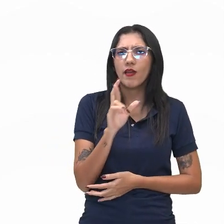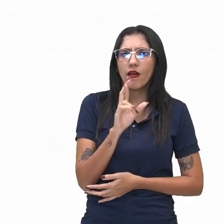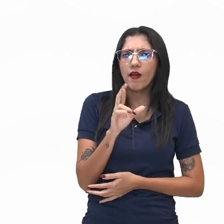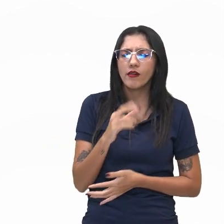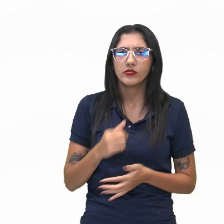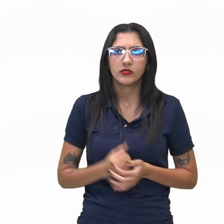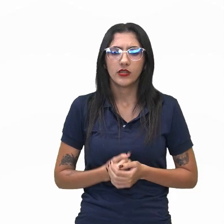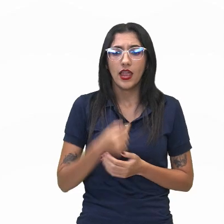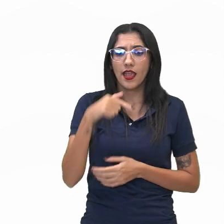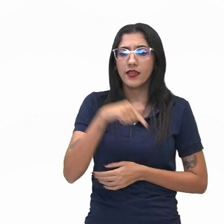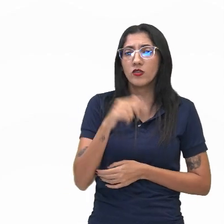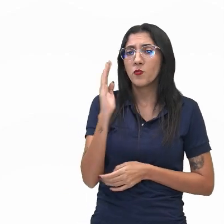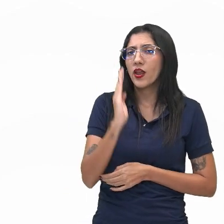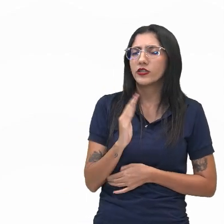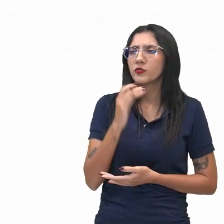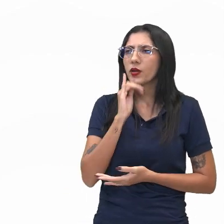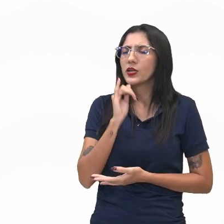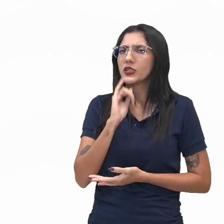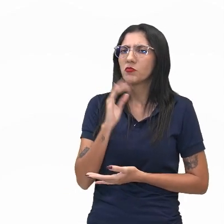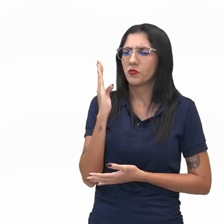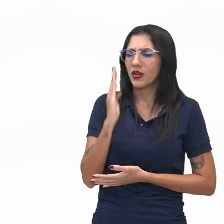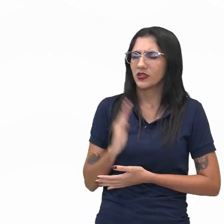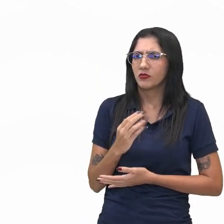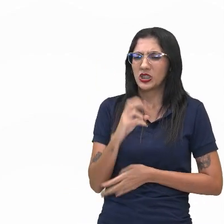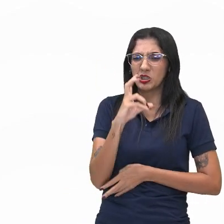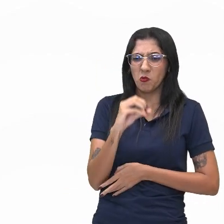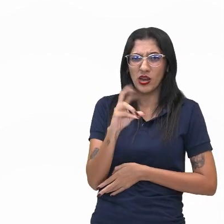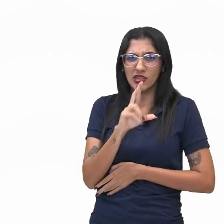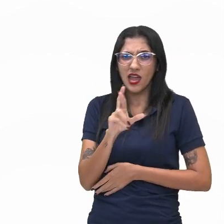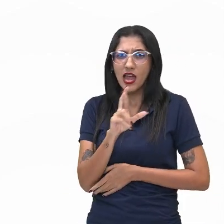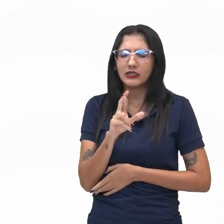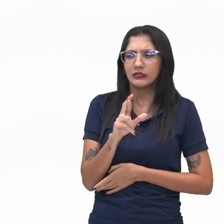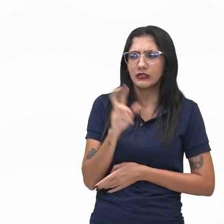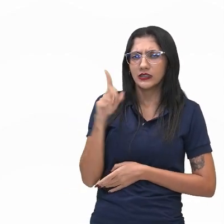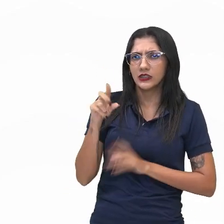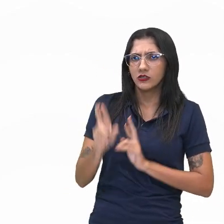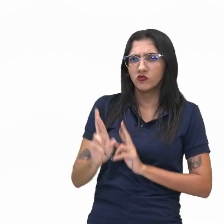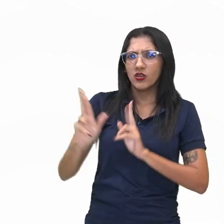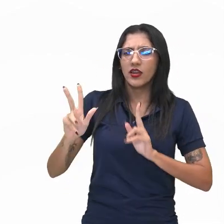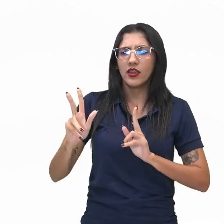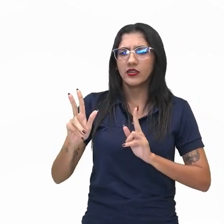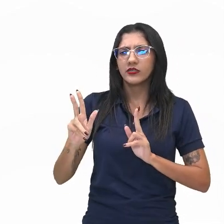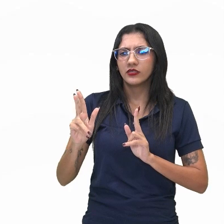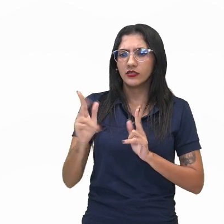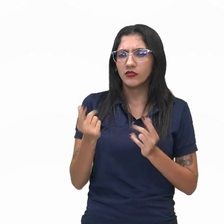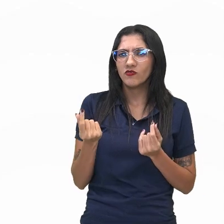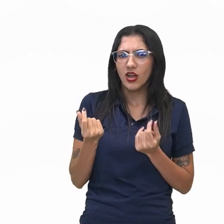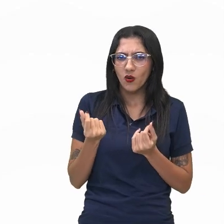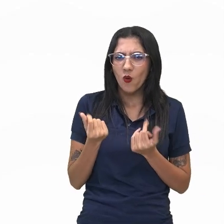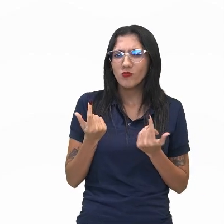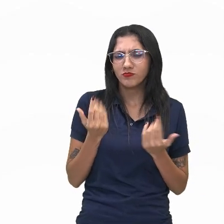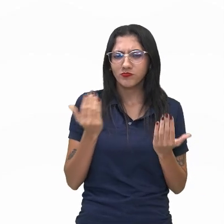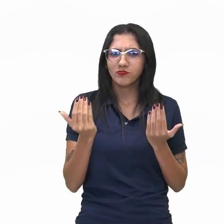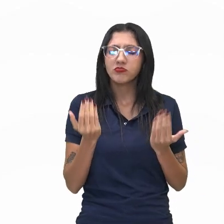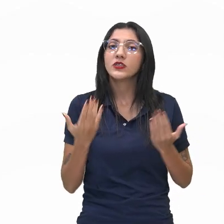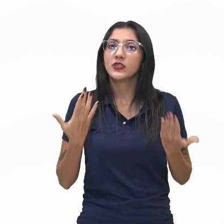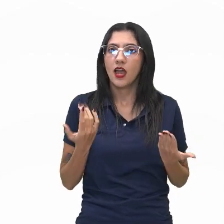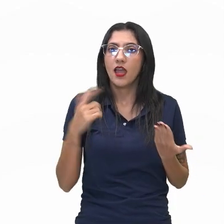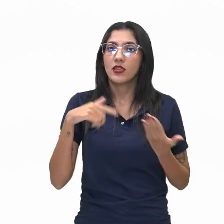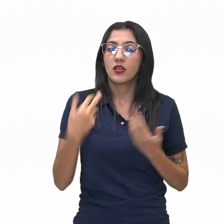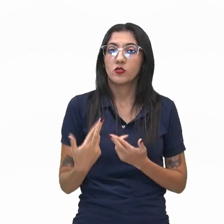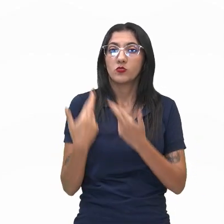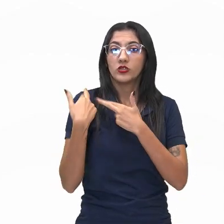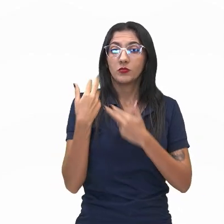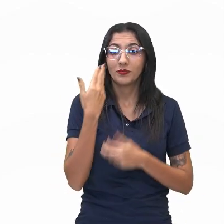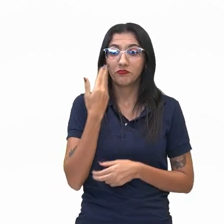do Brasil é R$50. Será que é justo essa diferença de valores? É aí que entra a Organização Mundial